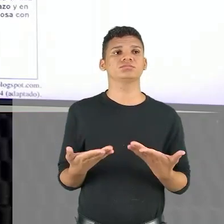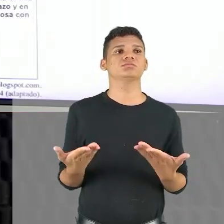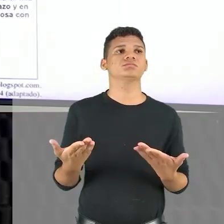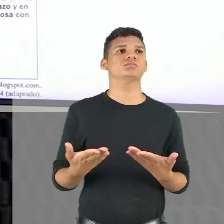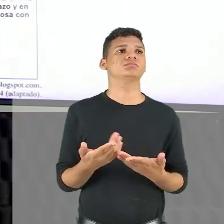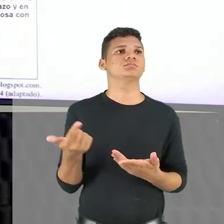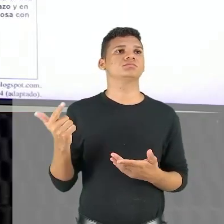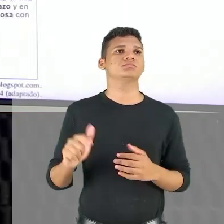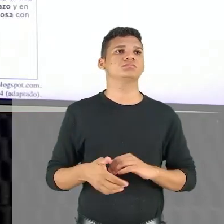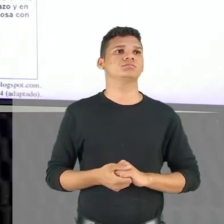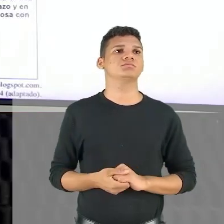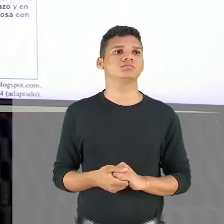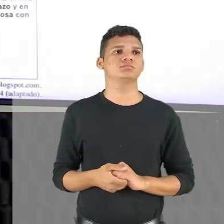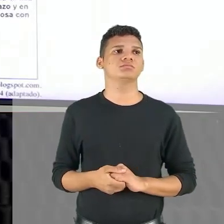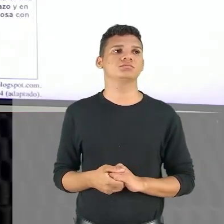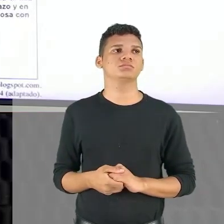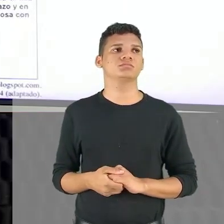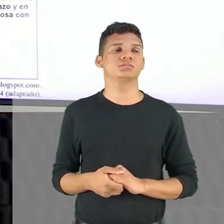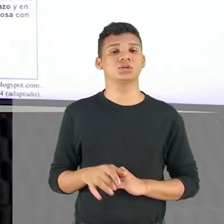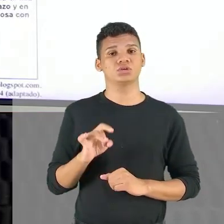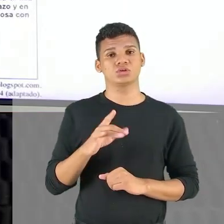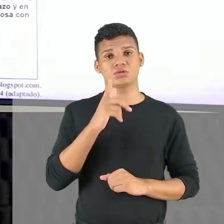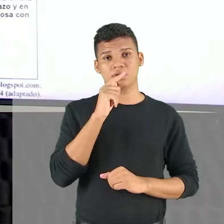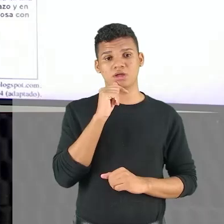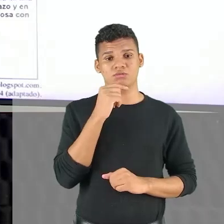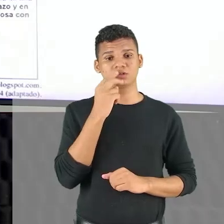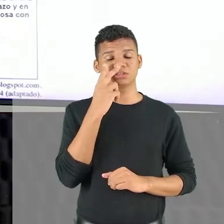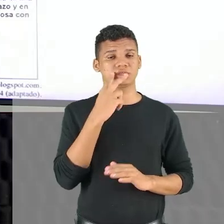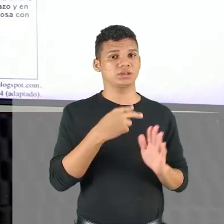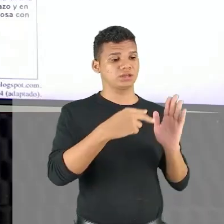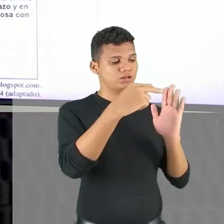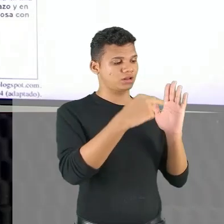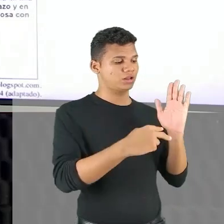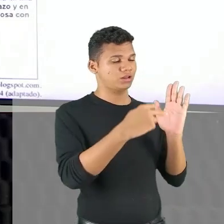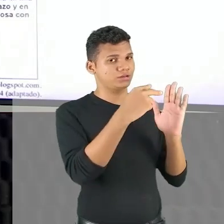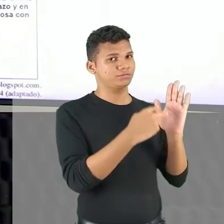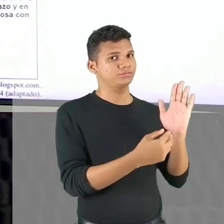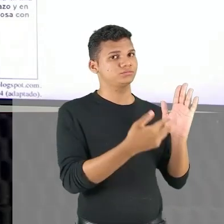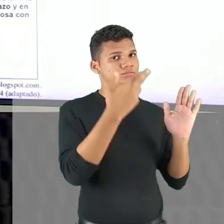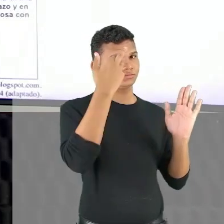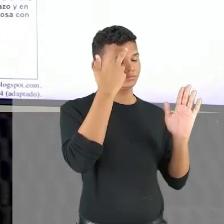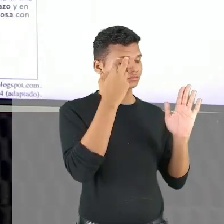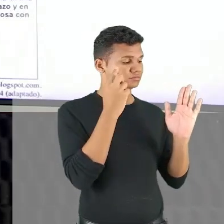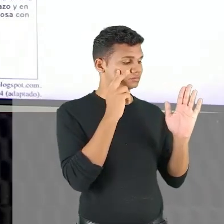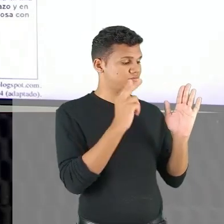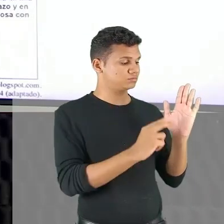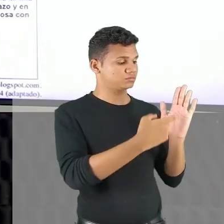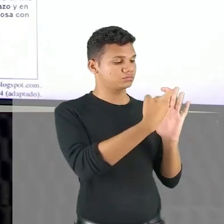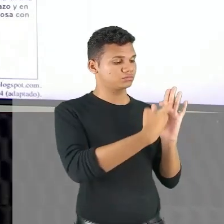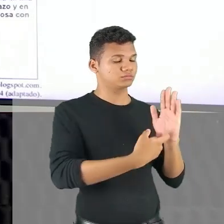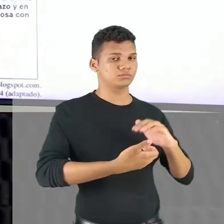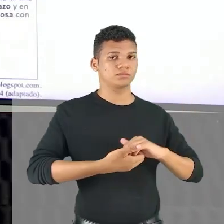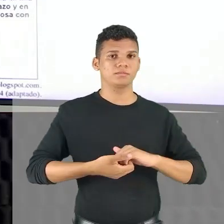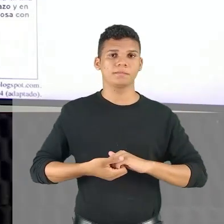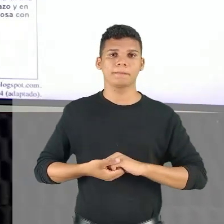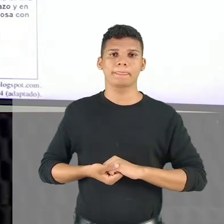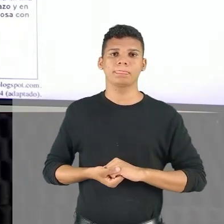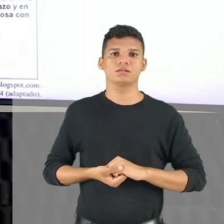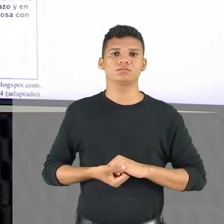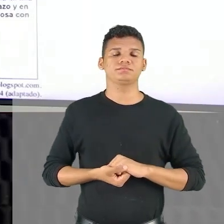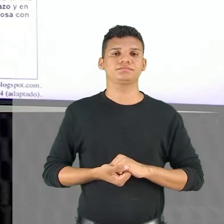lá? Pronto. Deixa eu só beber uma água aqui enquanto vocês lêem aí um pouquinho esse título, tá?